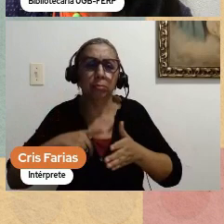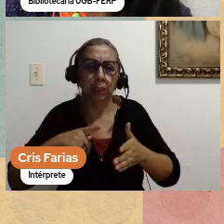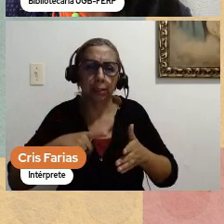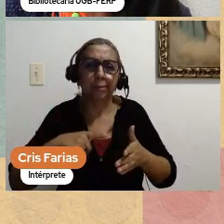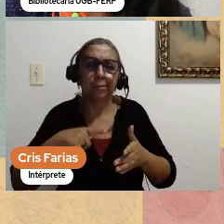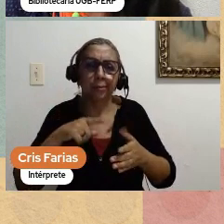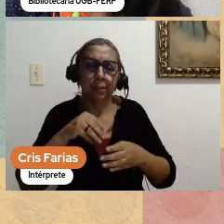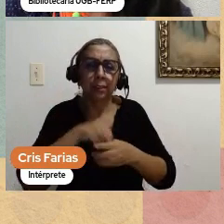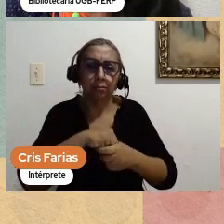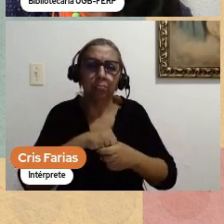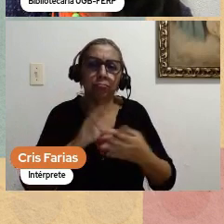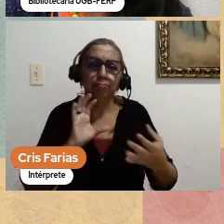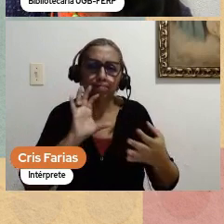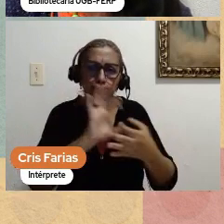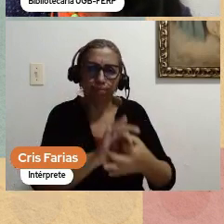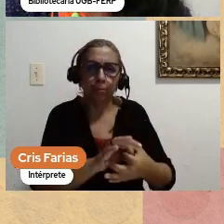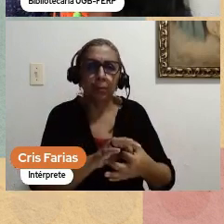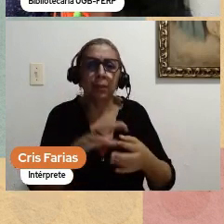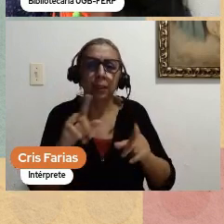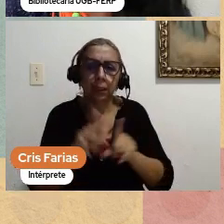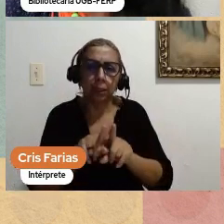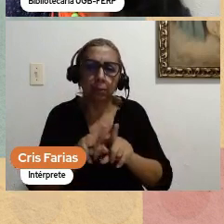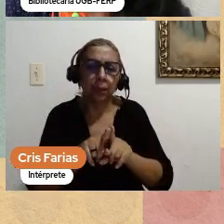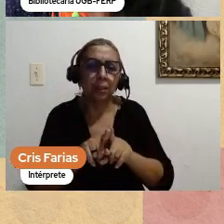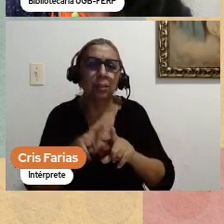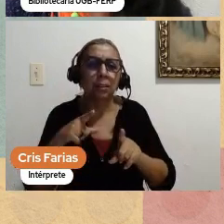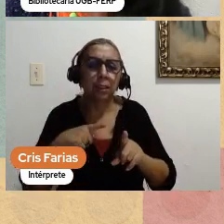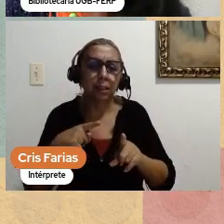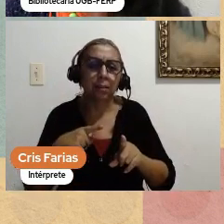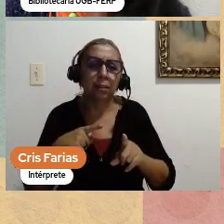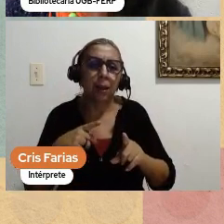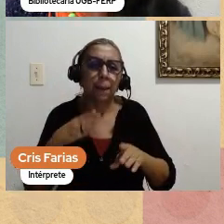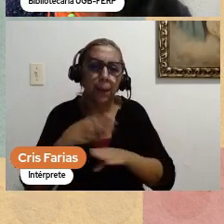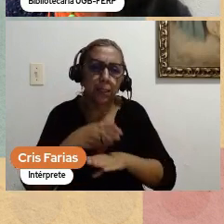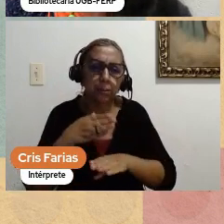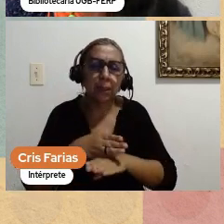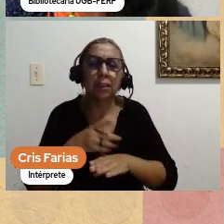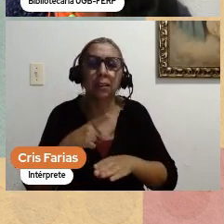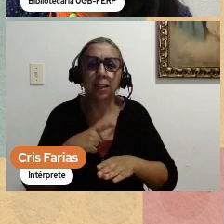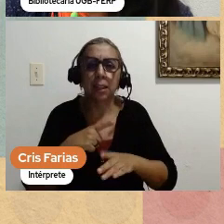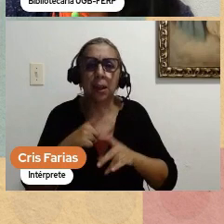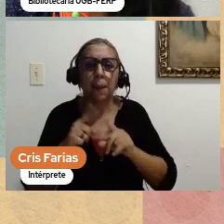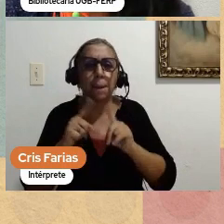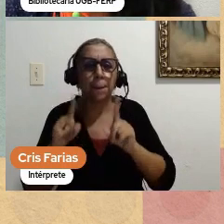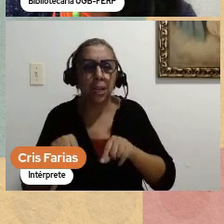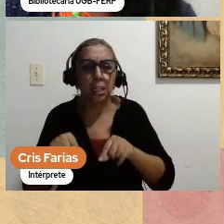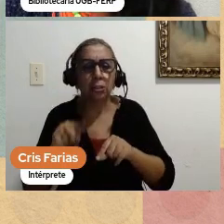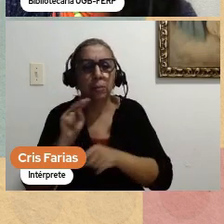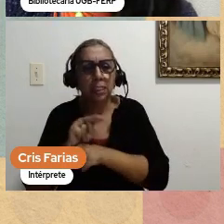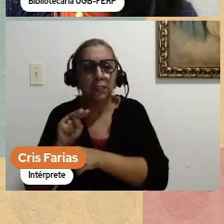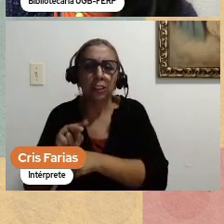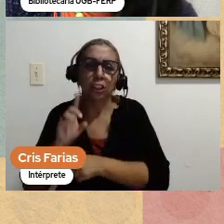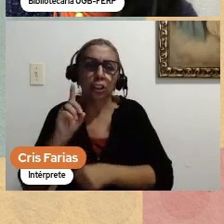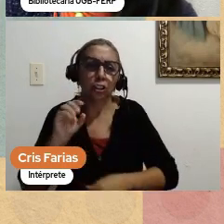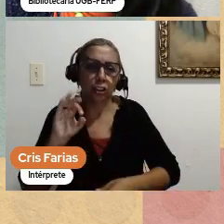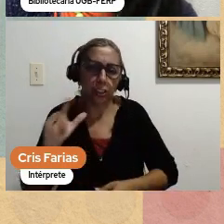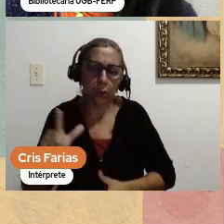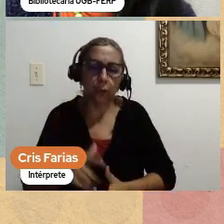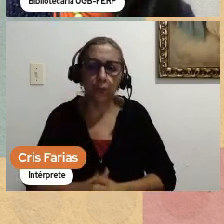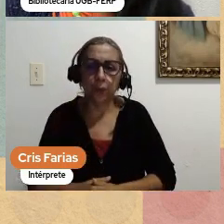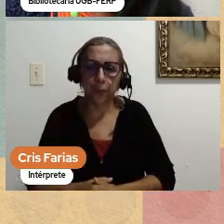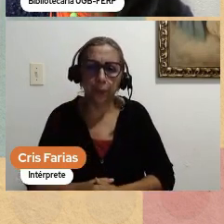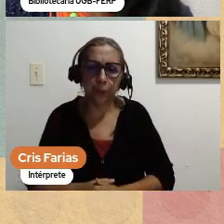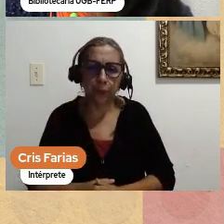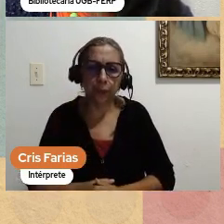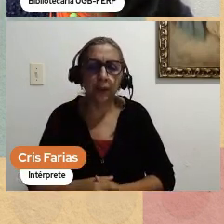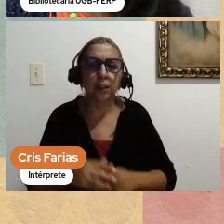e ele está contemplado, ele também possa participar e ter o seu próprio plano de preservação digital. E